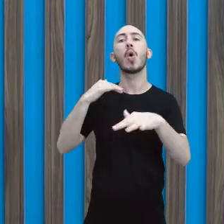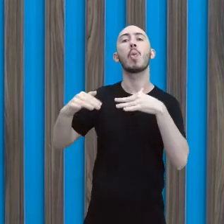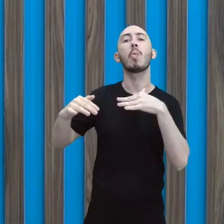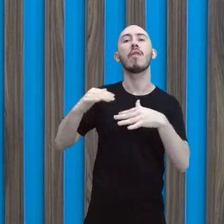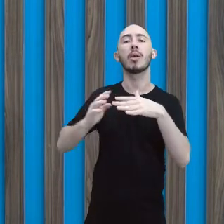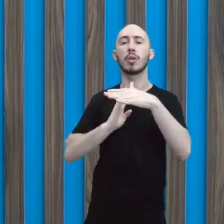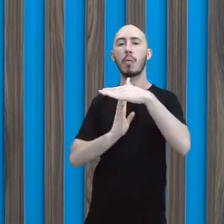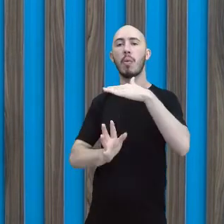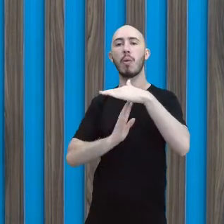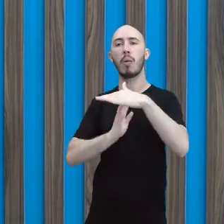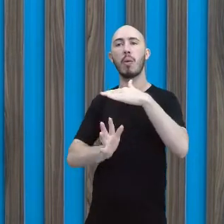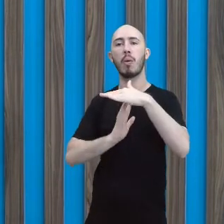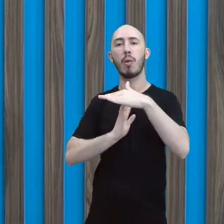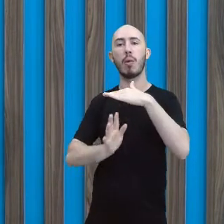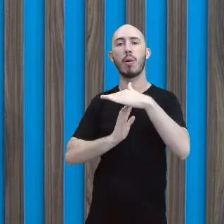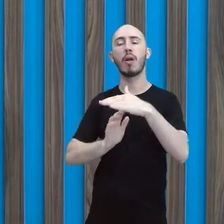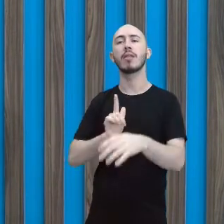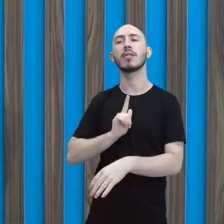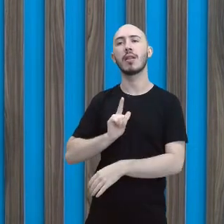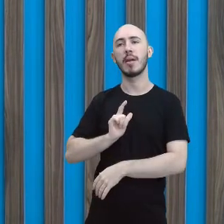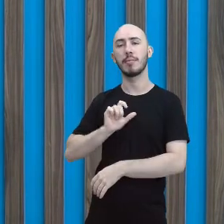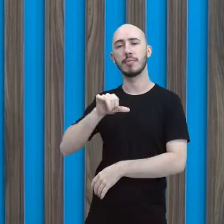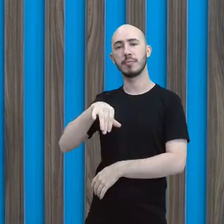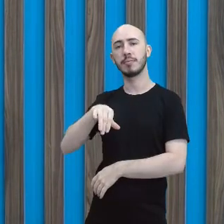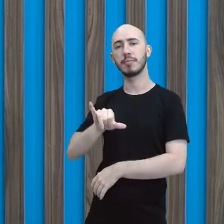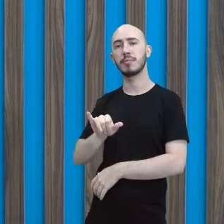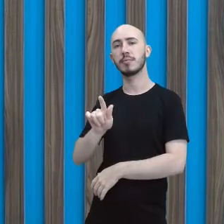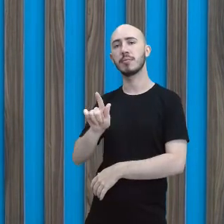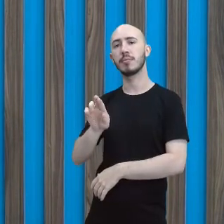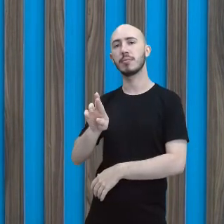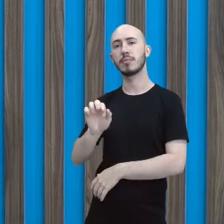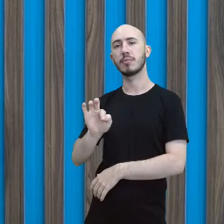migratórios. Eita, nono ano, né? Que coisa boa. Olha só aí, ó.